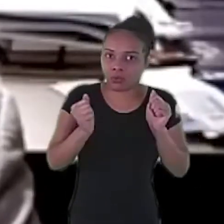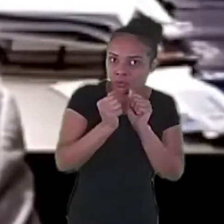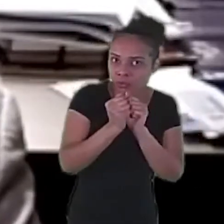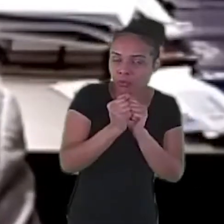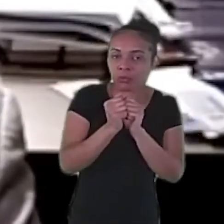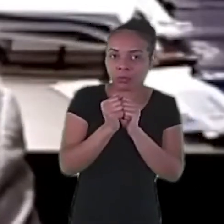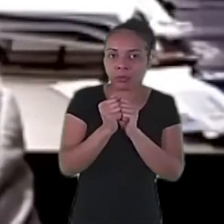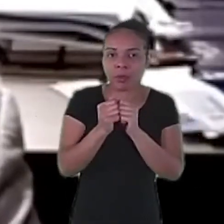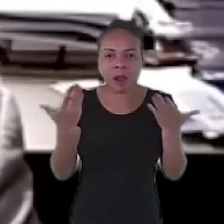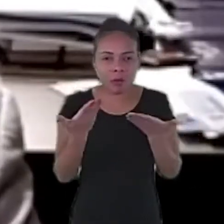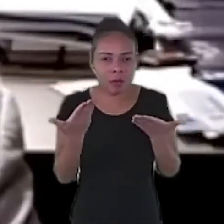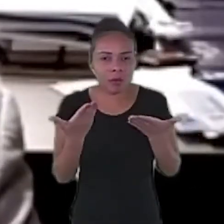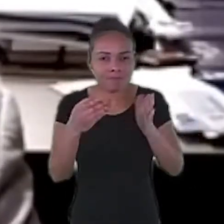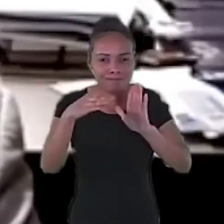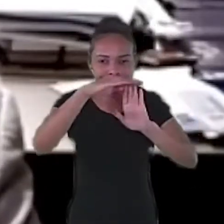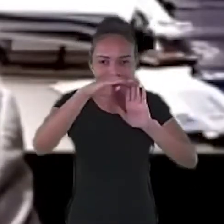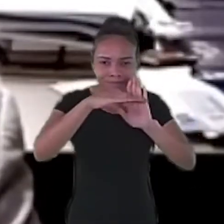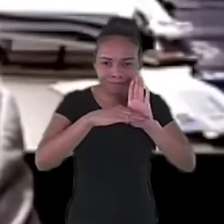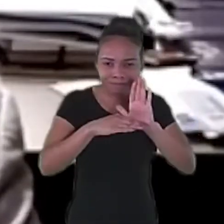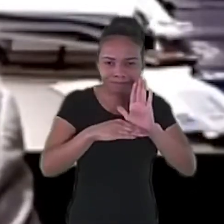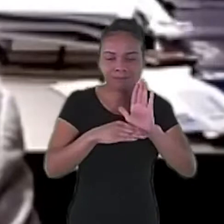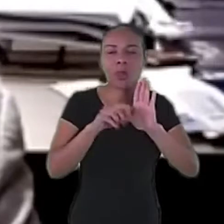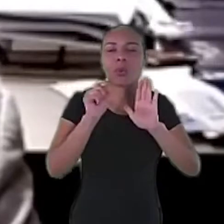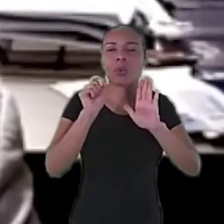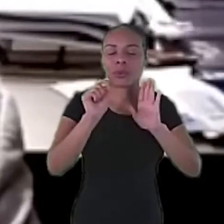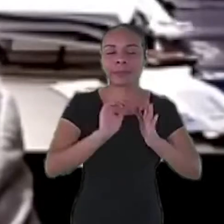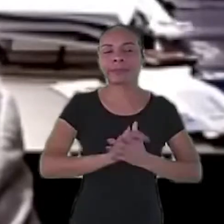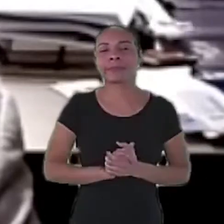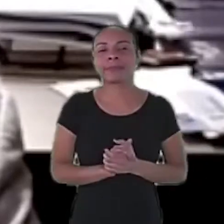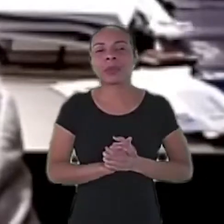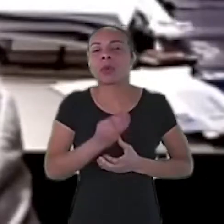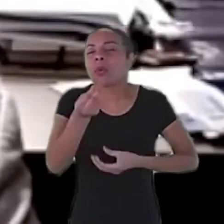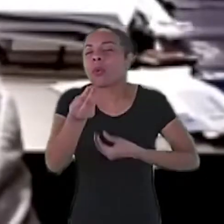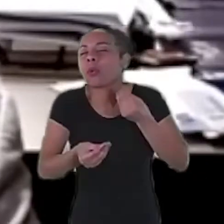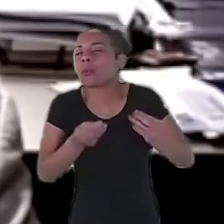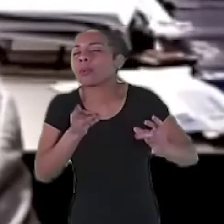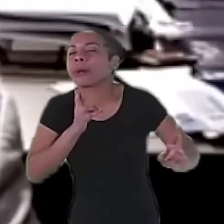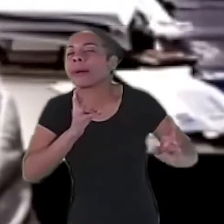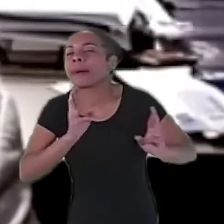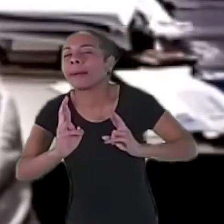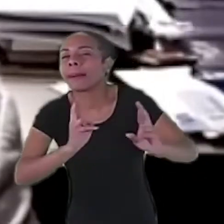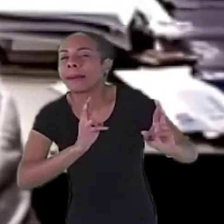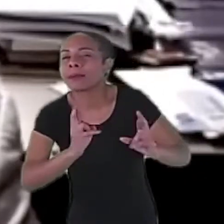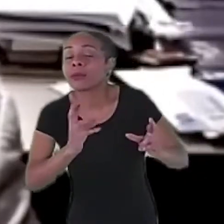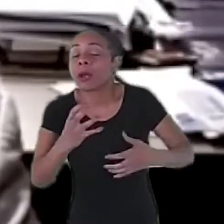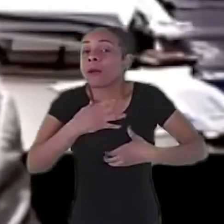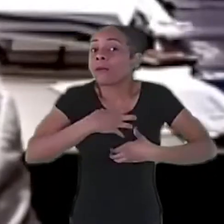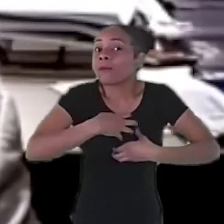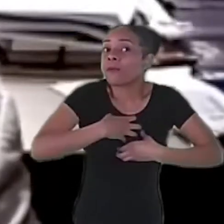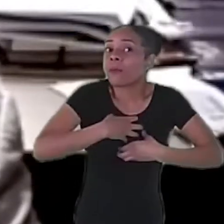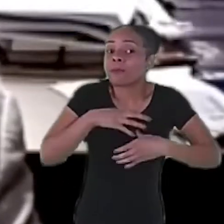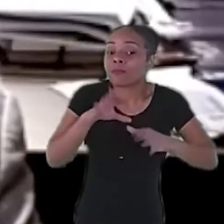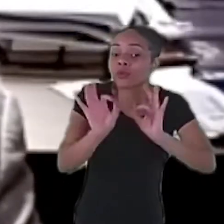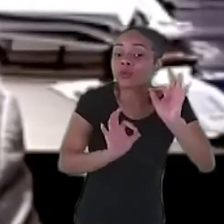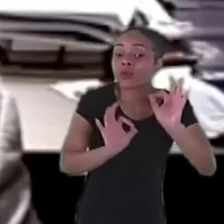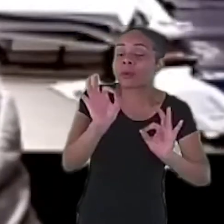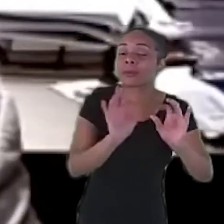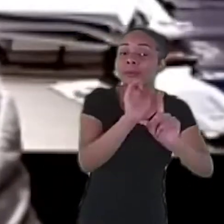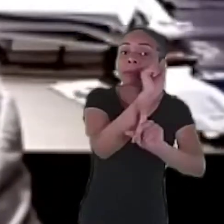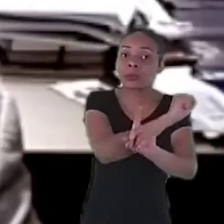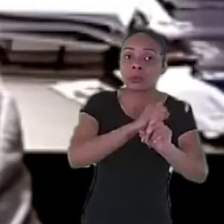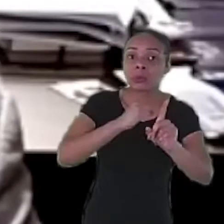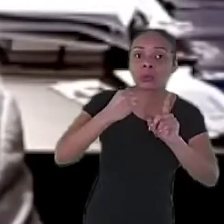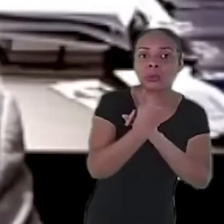Um ponto é como é a relação ou a forma de organização social do Estado e